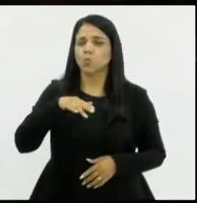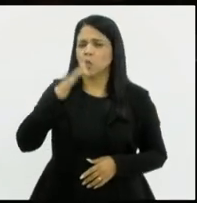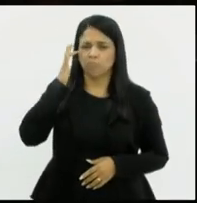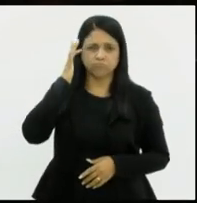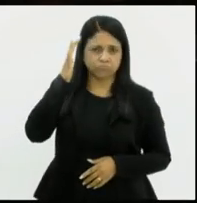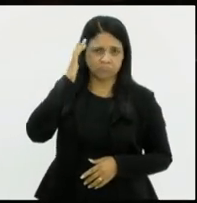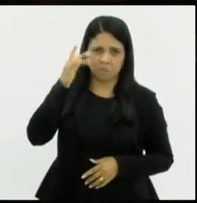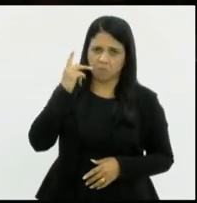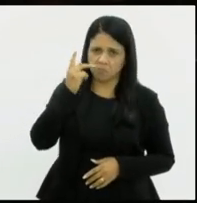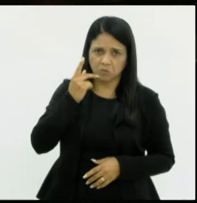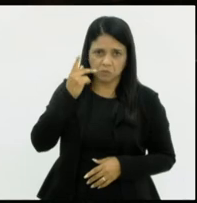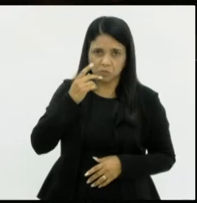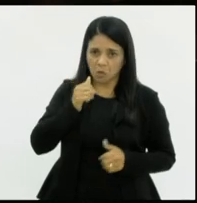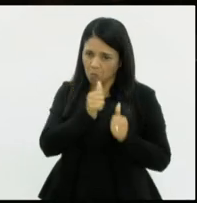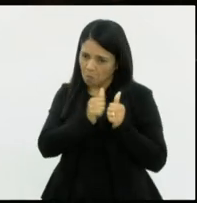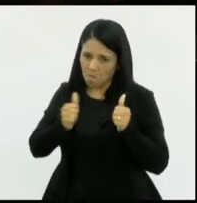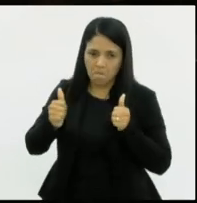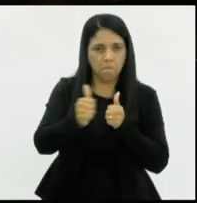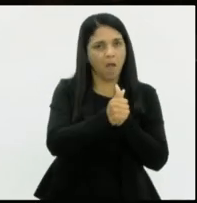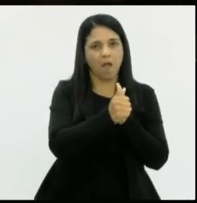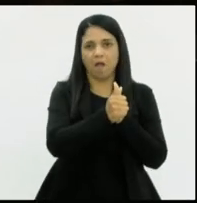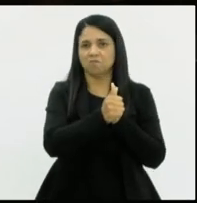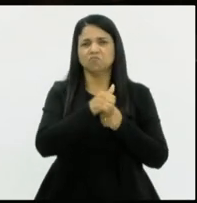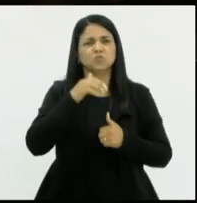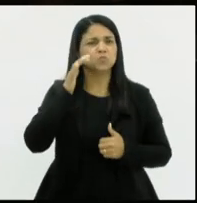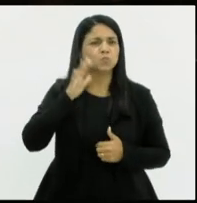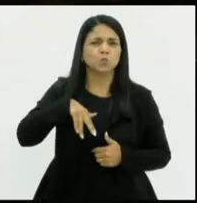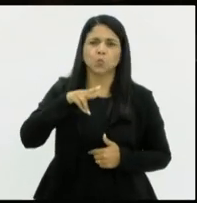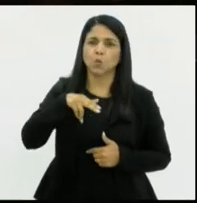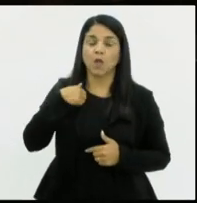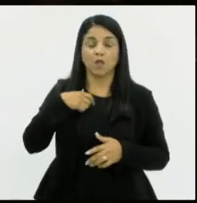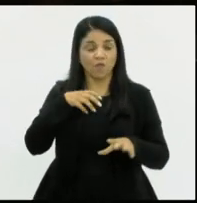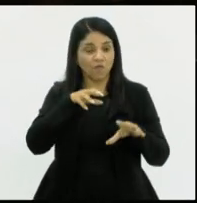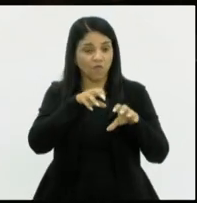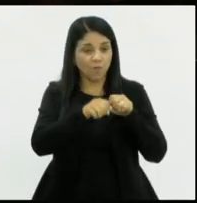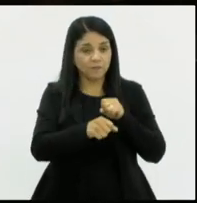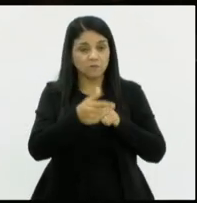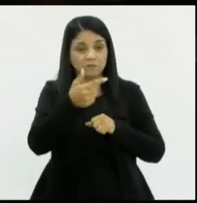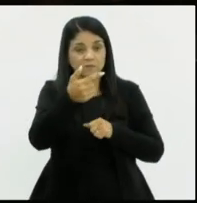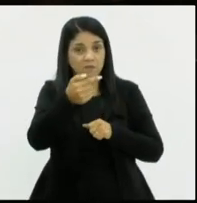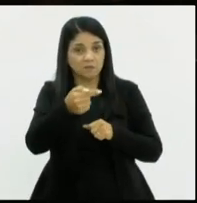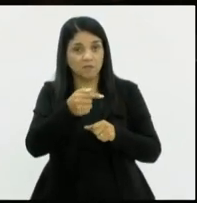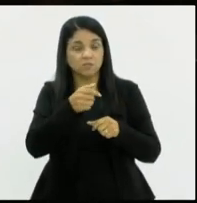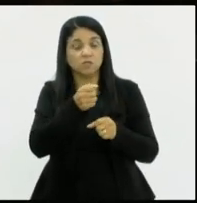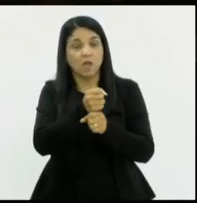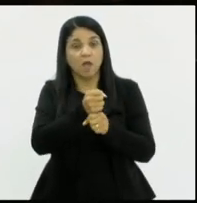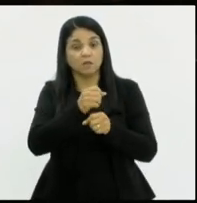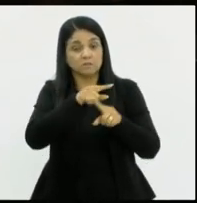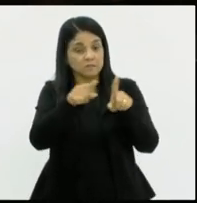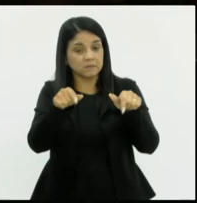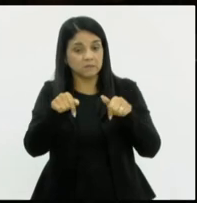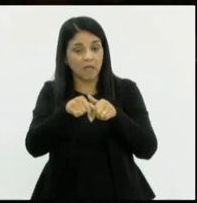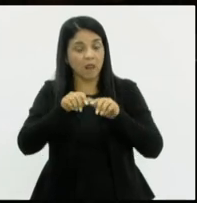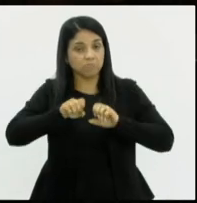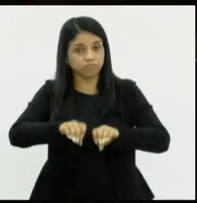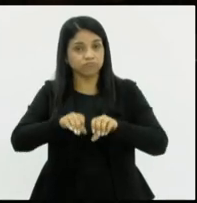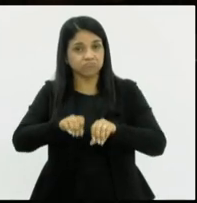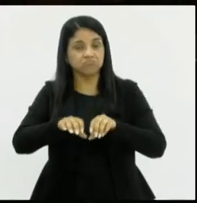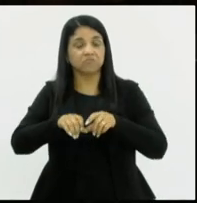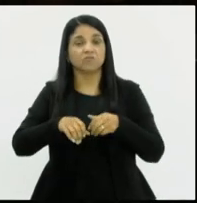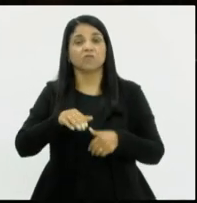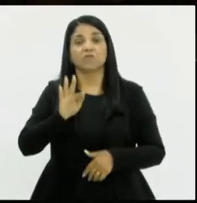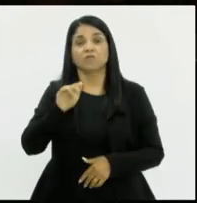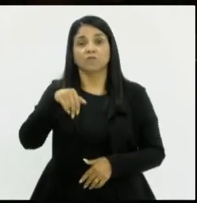política como protagonista. E a minha formação, fiquei 17 anos em sala de aula, professora de ensino fundamental,